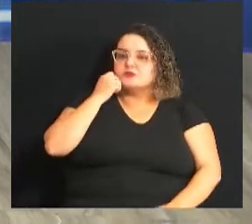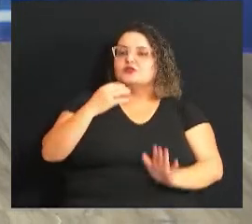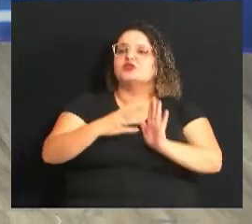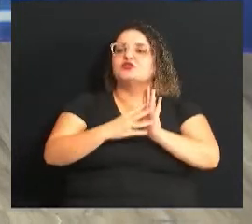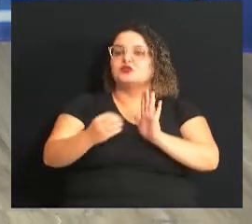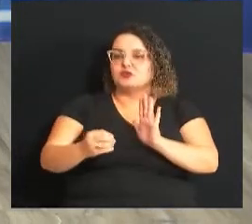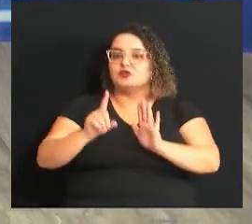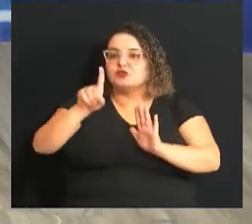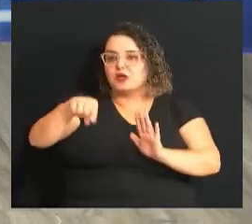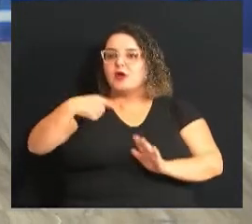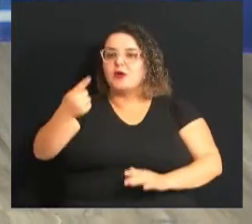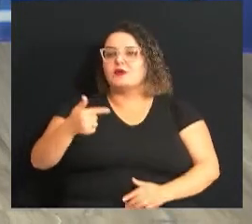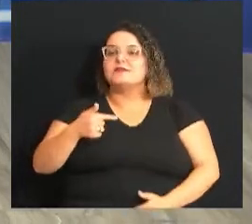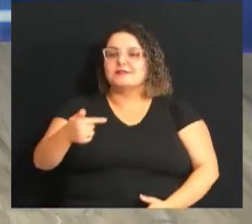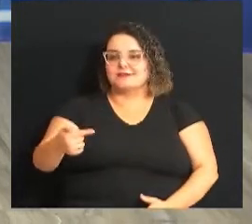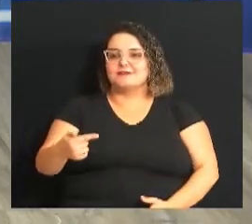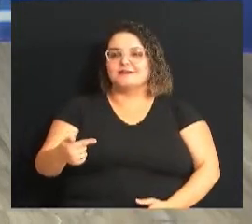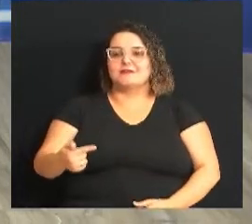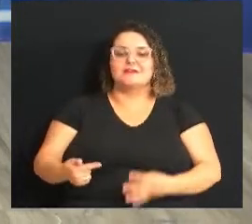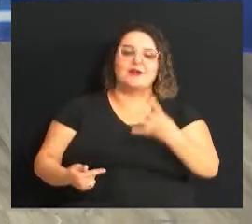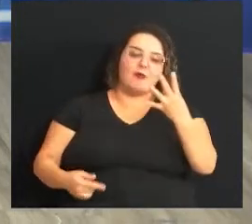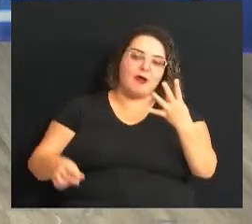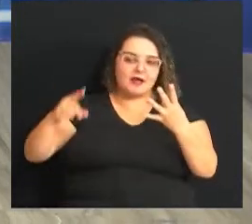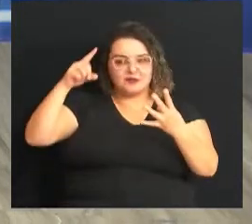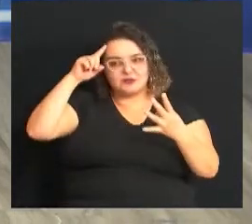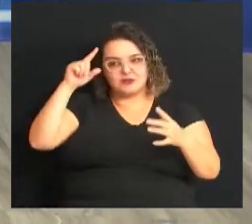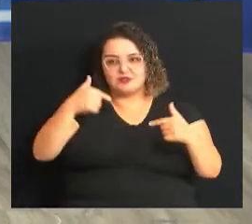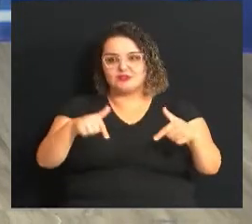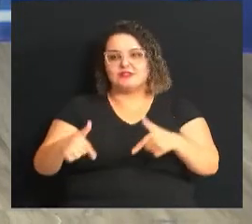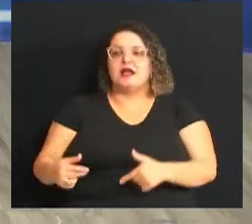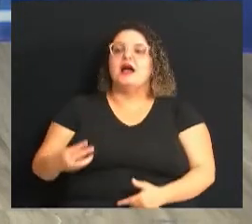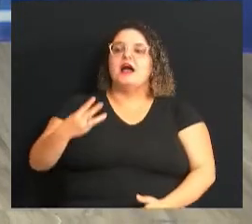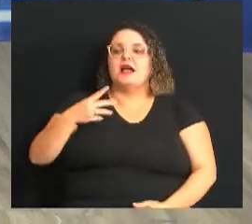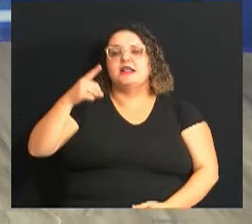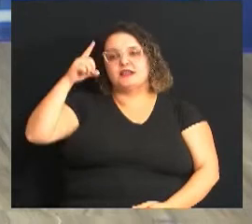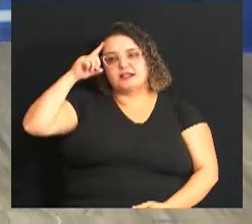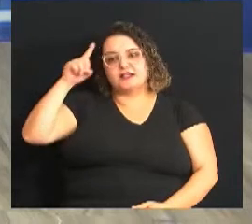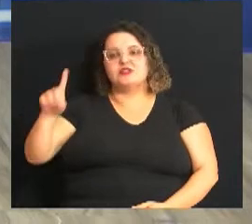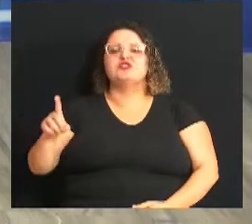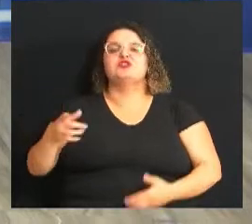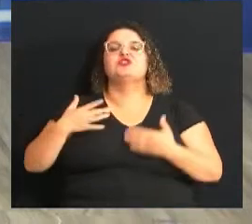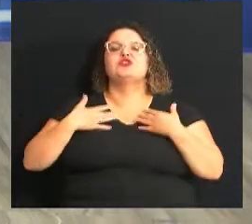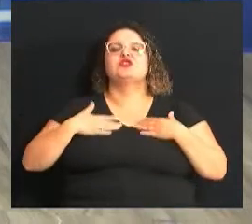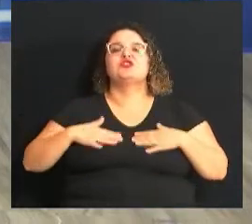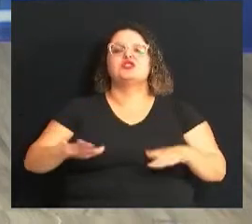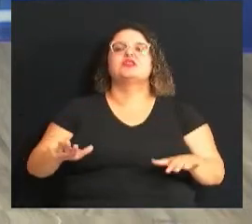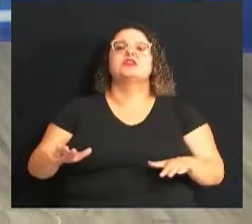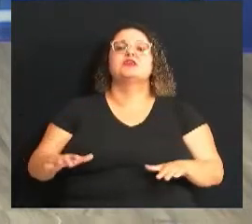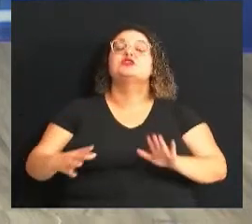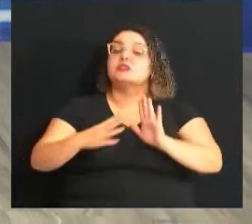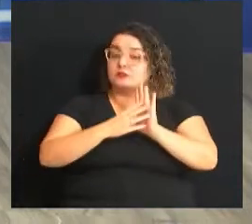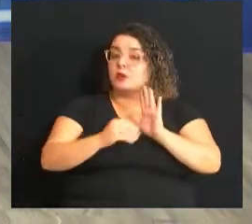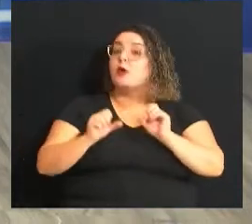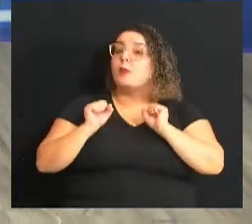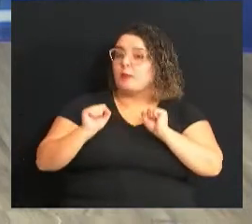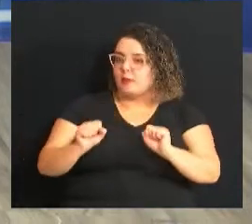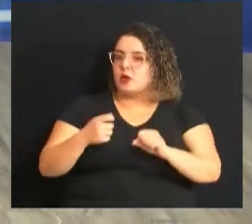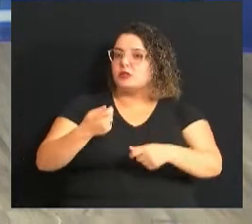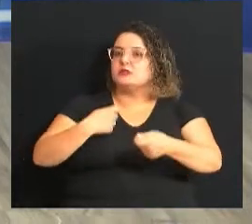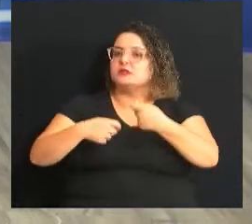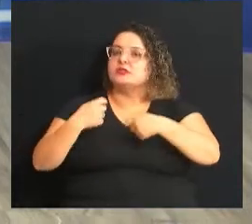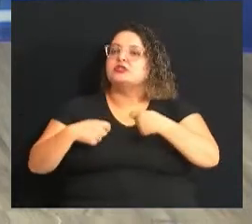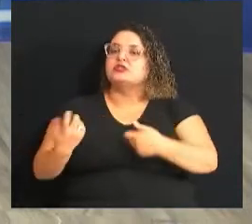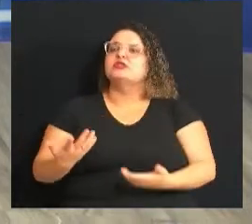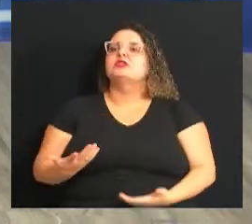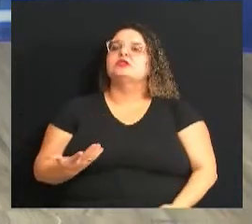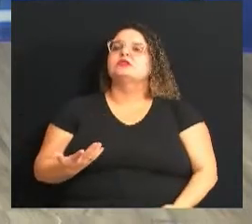próxima semana, então vai ter 4 dias de trabalho e 3 dias de descanso. Esse modelo já pode ser negociado